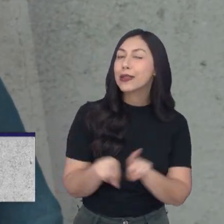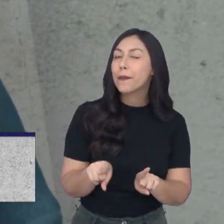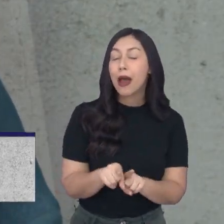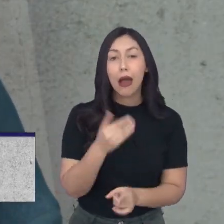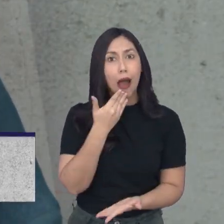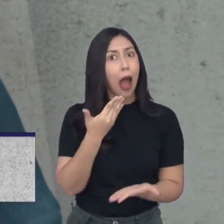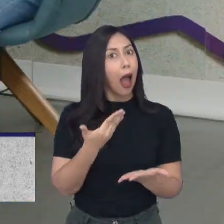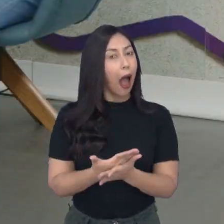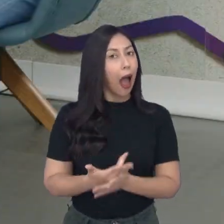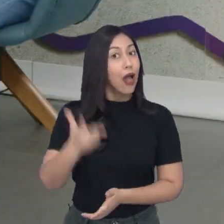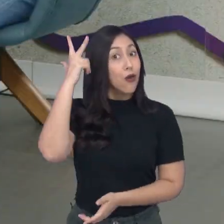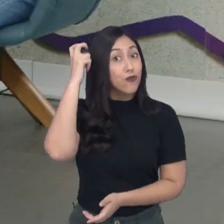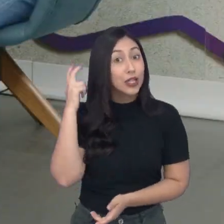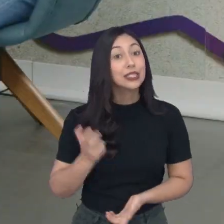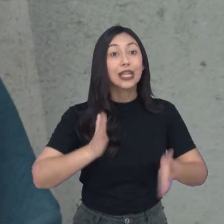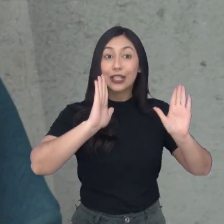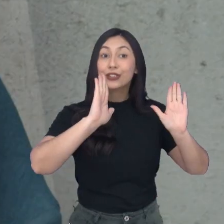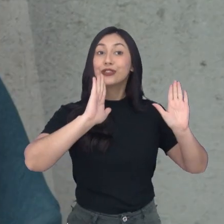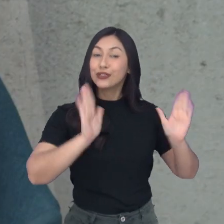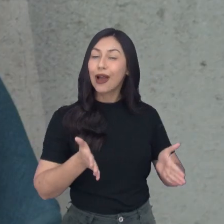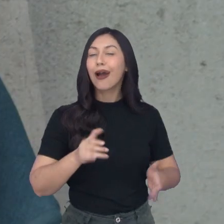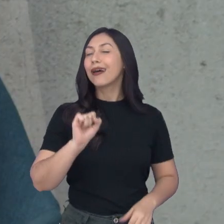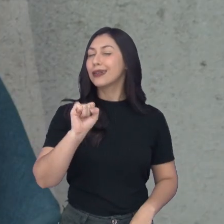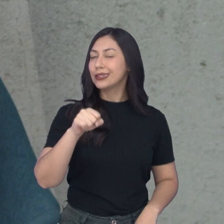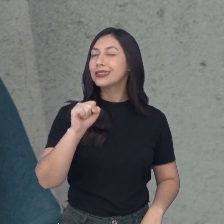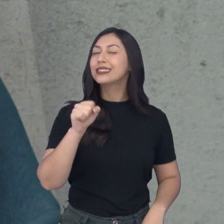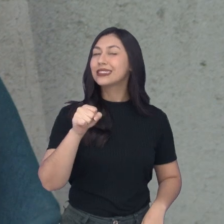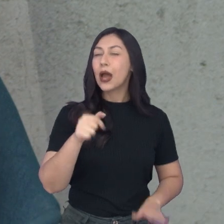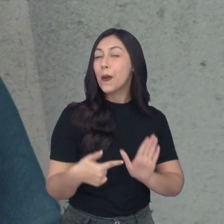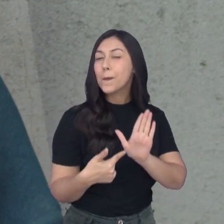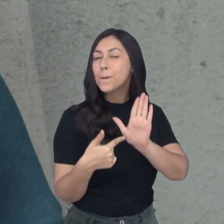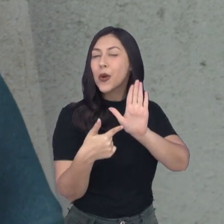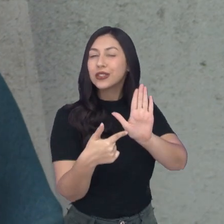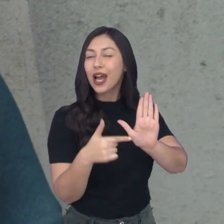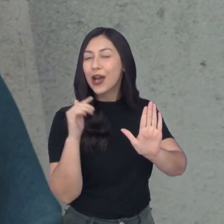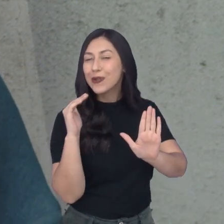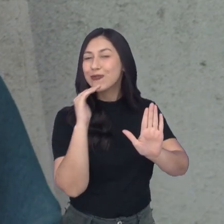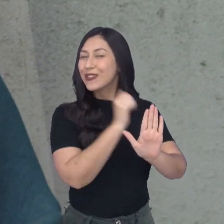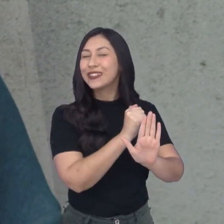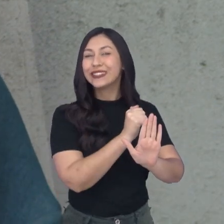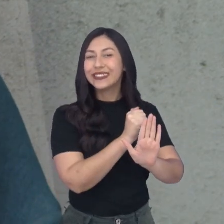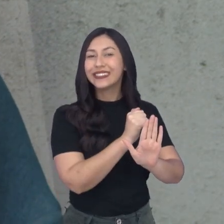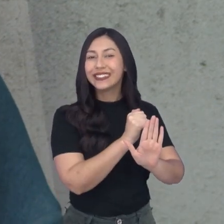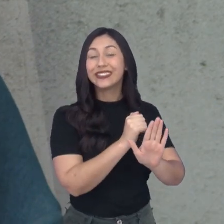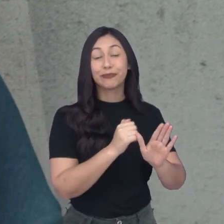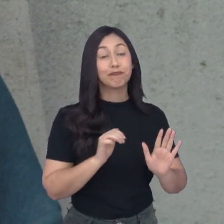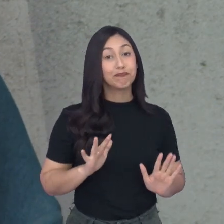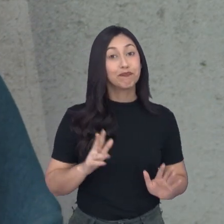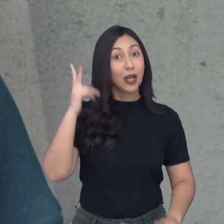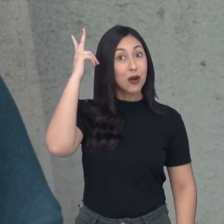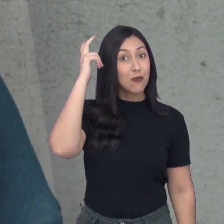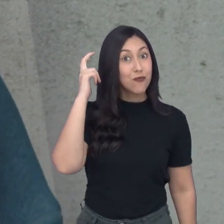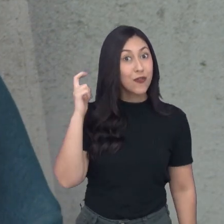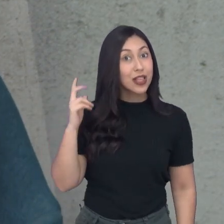a Vanessa aparecendo já nesse primeiro bloco. É isso mesmo, minha gente. Vai dar uma breve pausa aqui no meu papo com a Carla Pinho. E olha só, a Vanessa vai